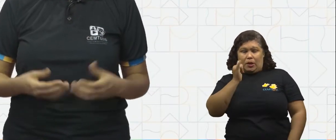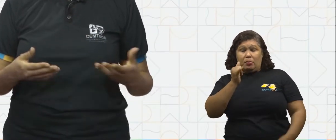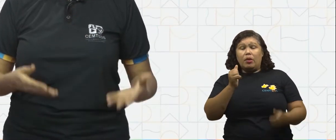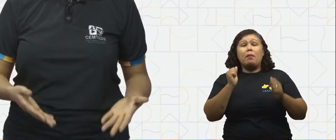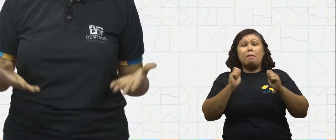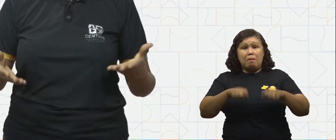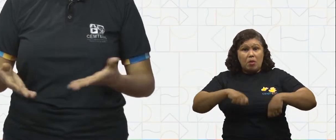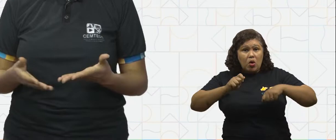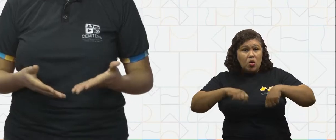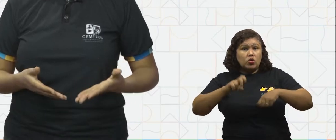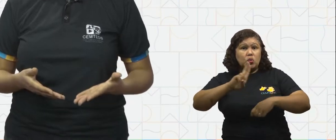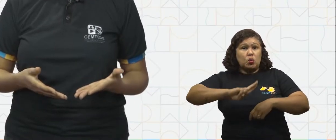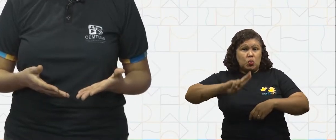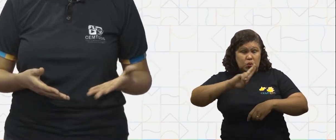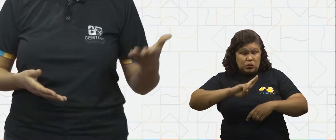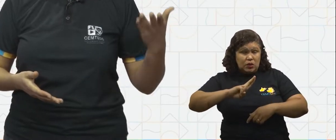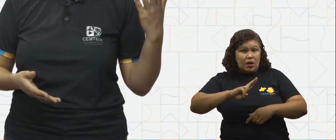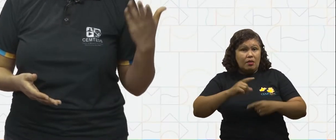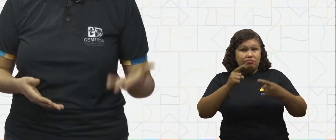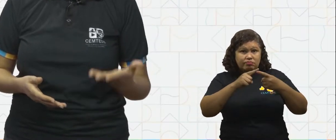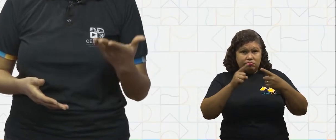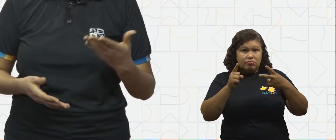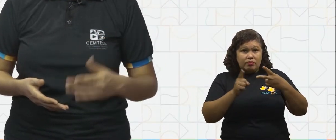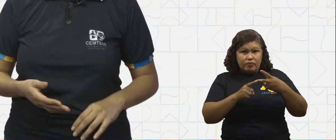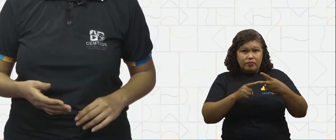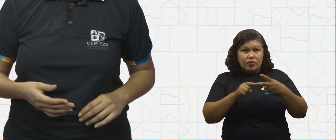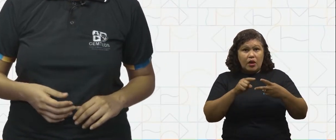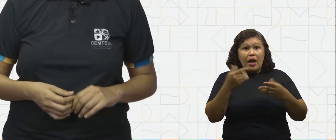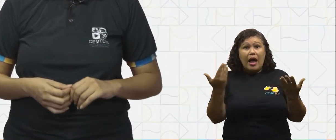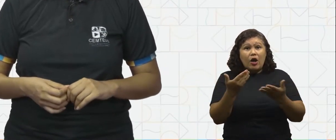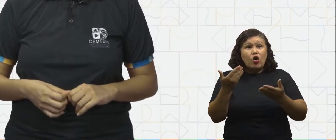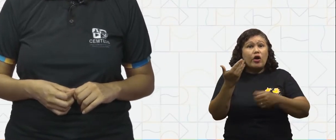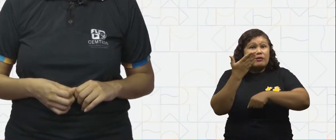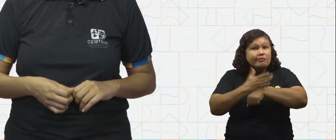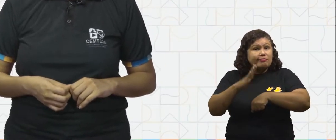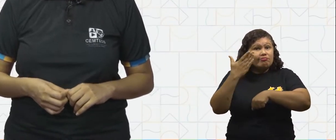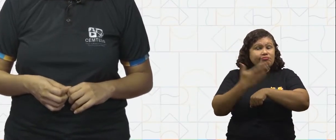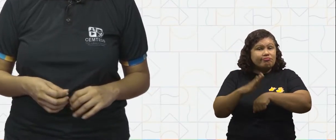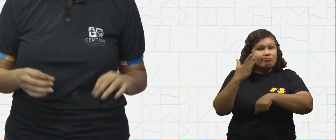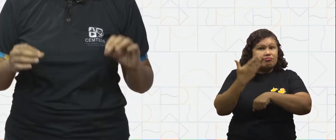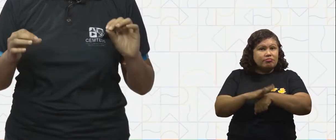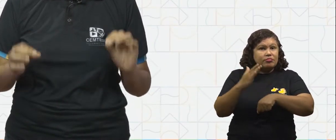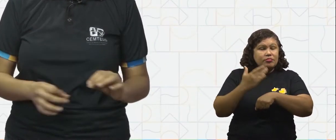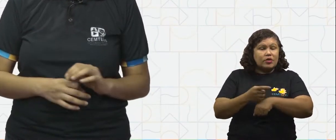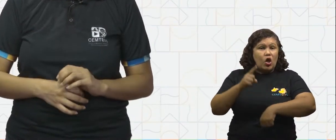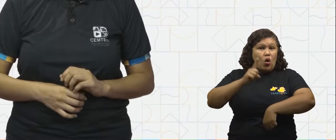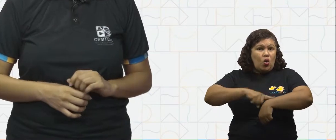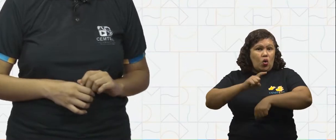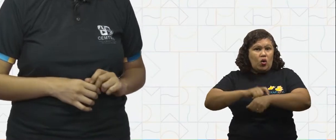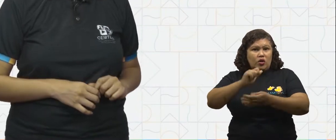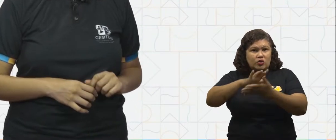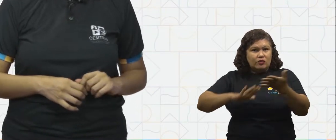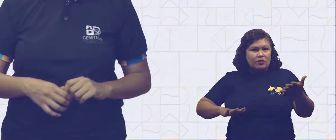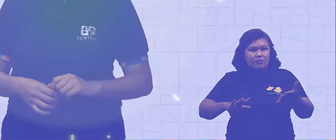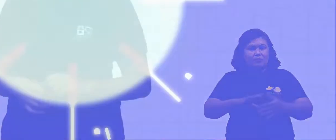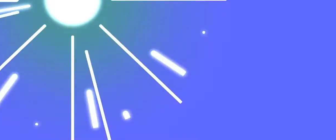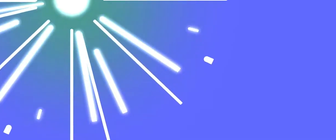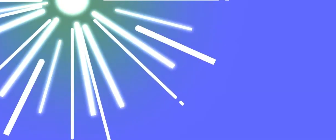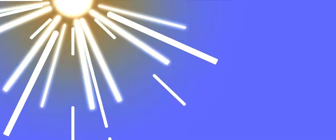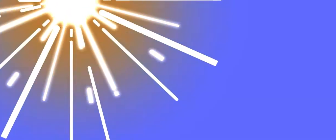texto, discurso direto e indireto, que tal você exercitar o que aprendeu na aula de hoje? Está na hora da